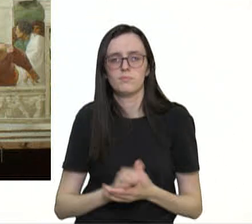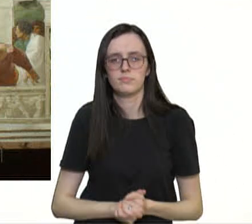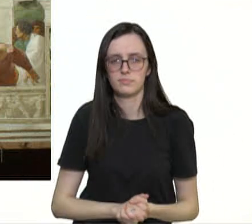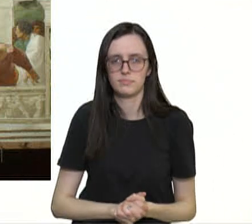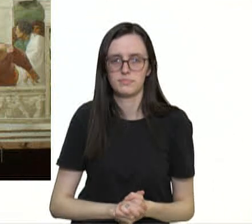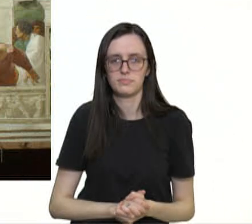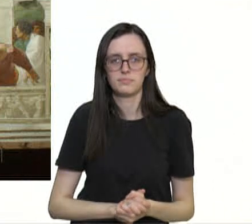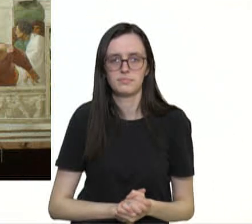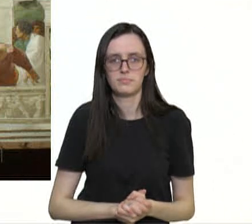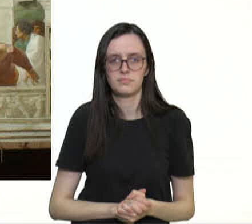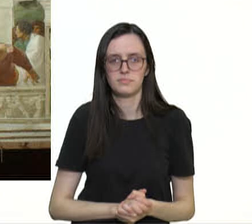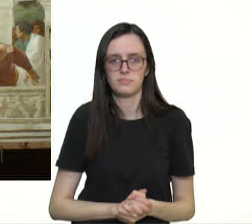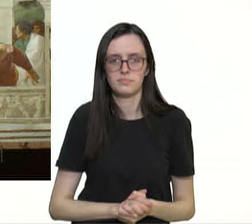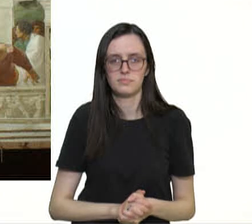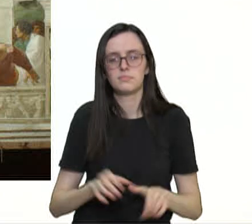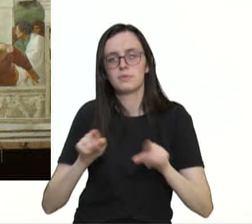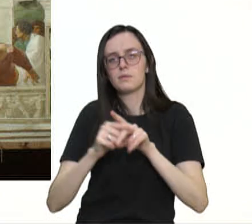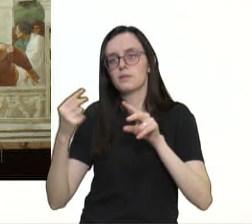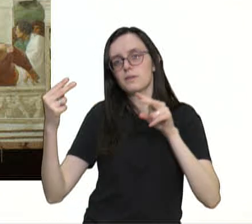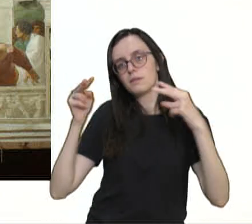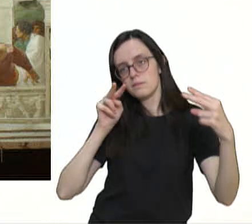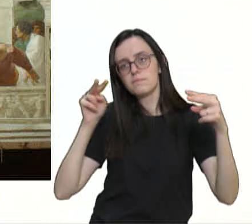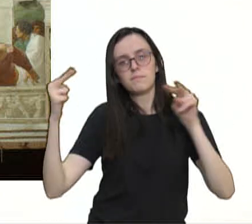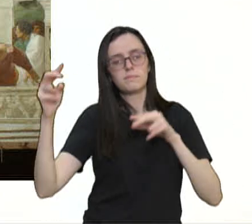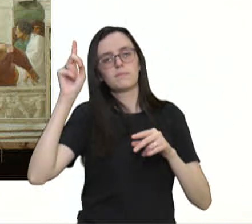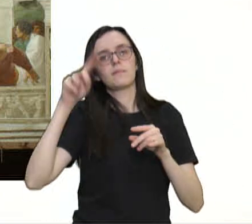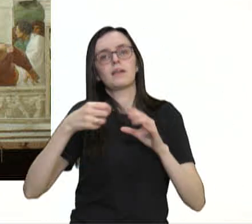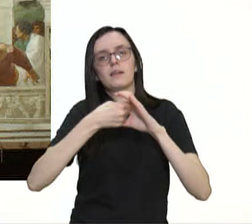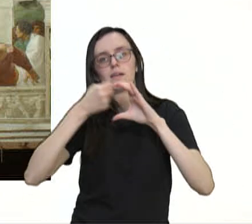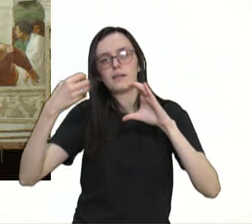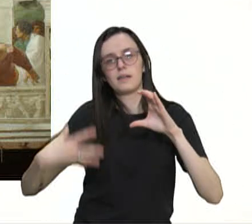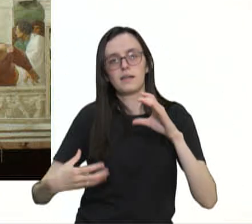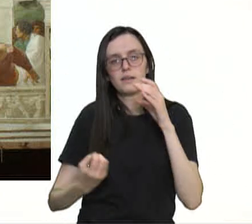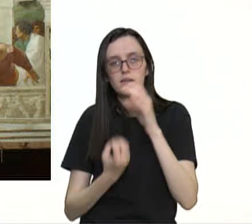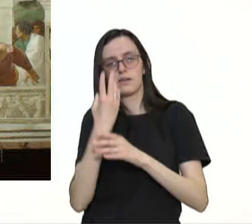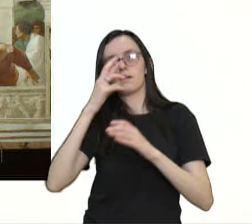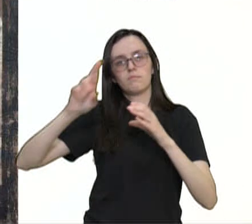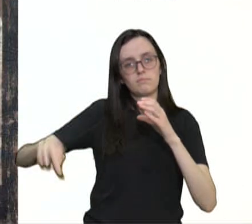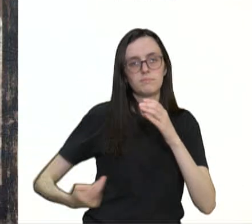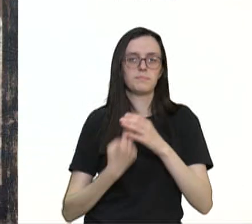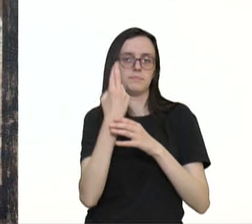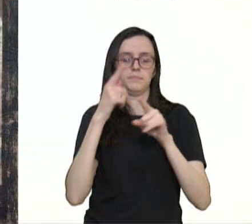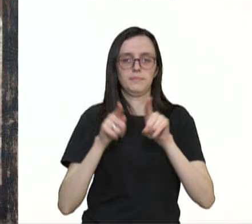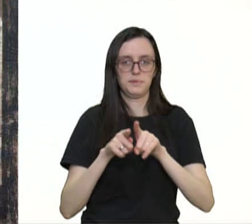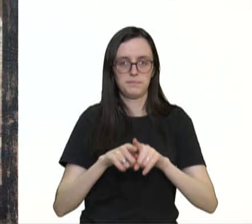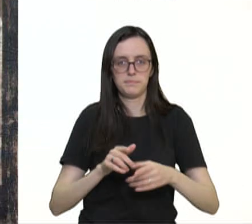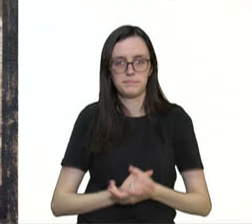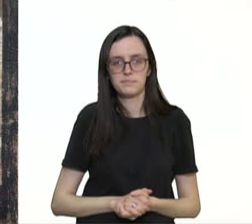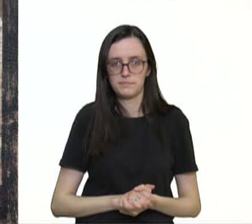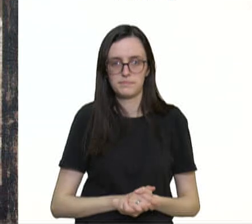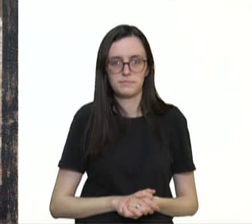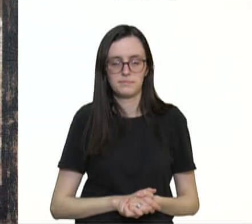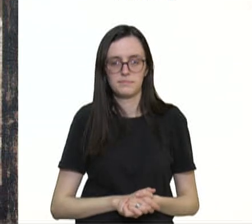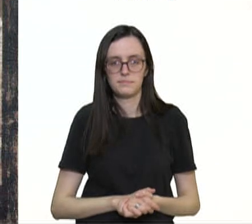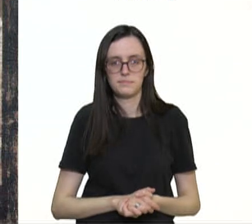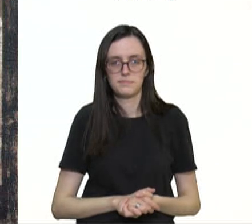A disposição e a perspectiva, que é uma grande característica que surge no Renascimento, né?